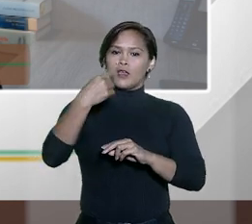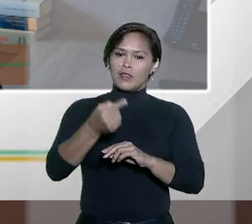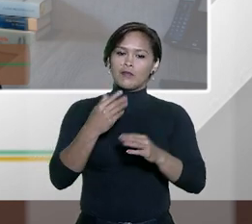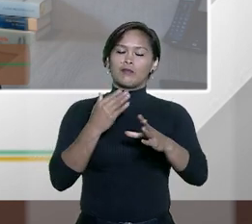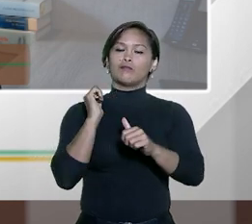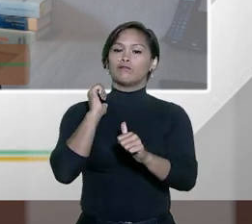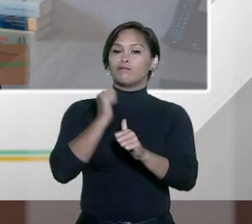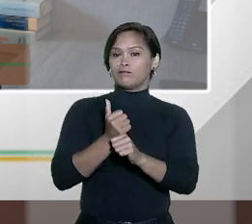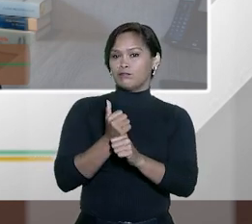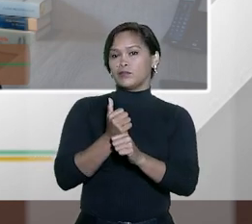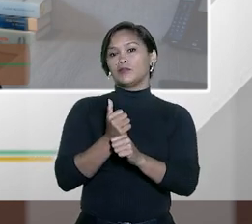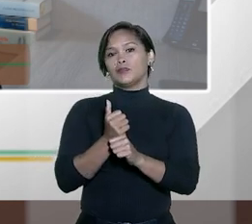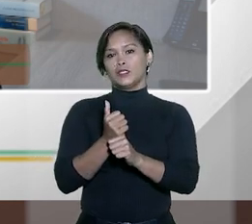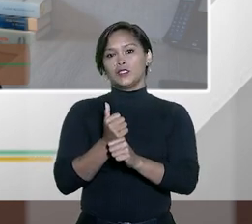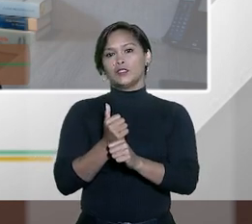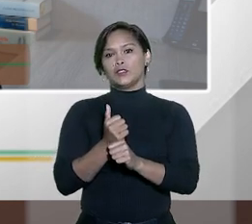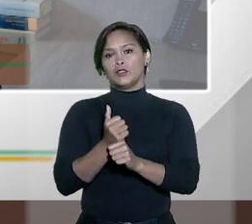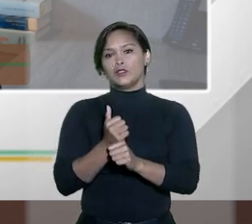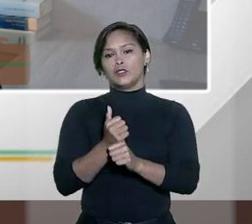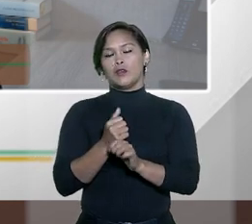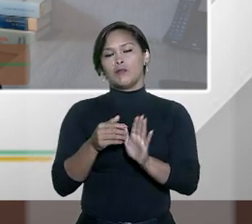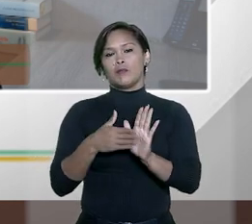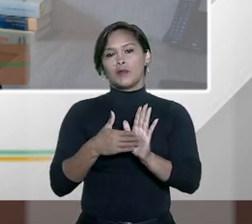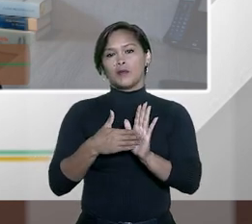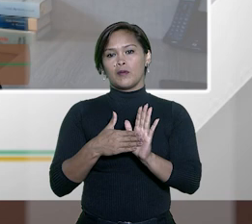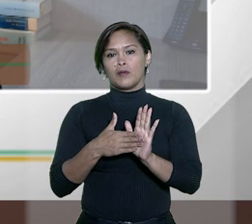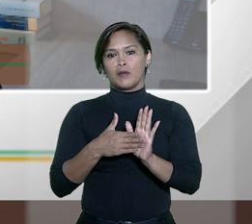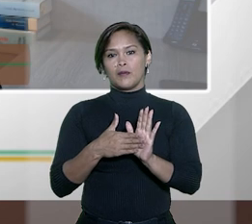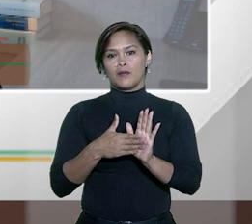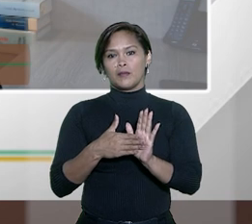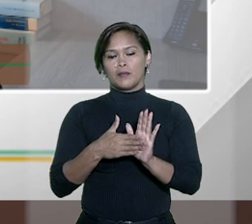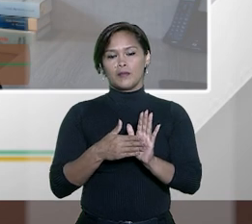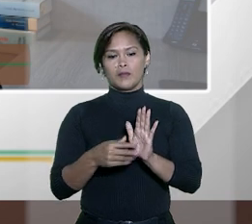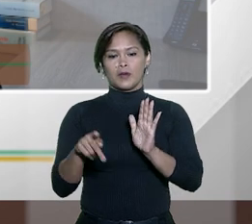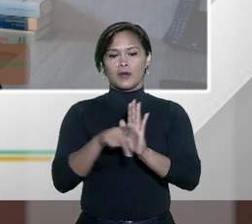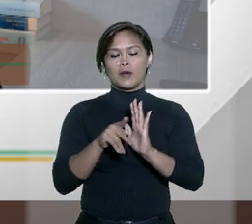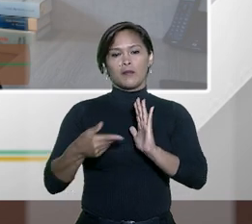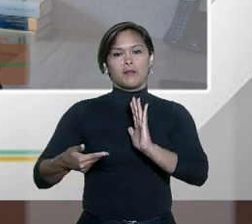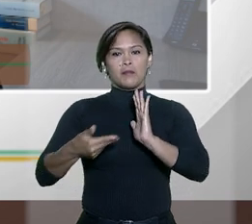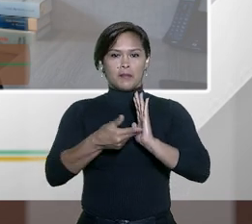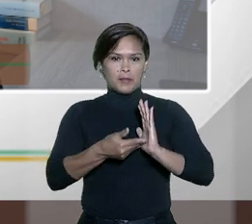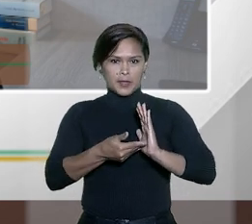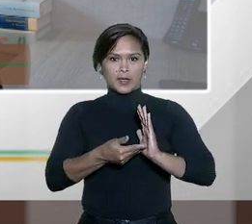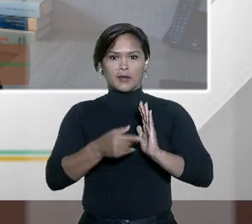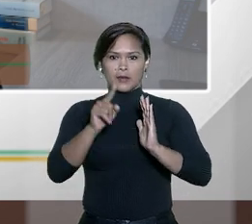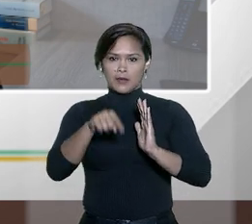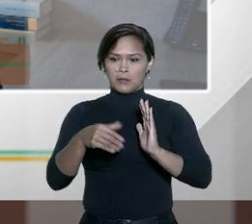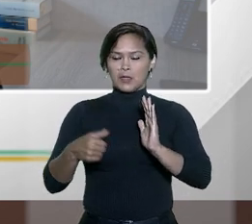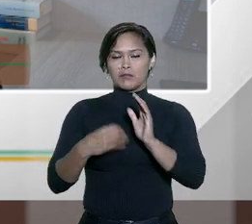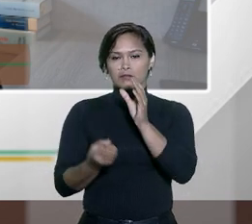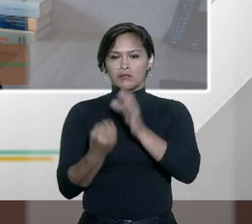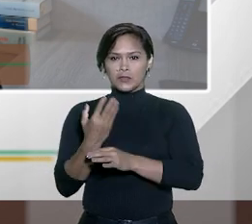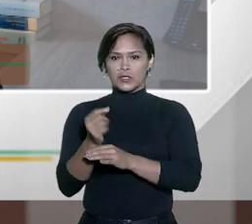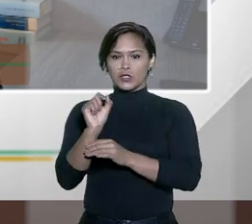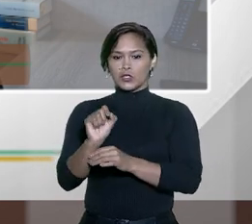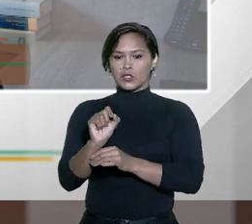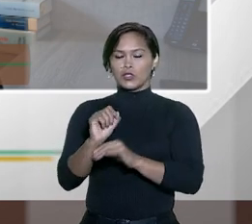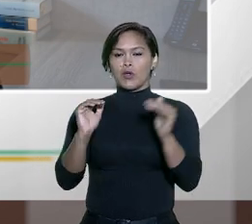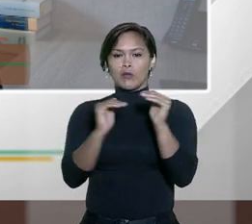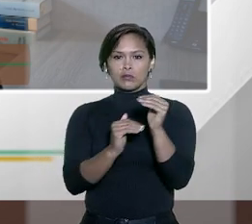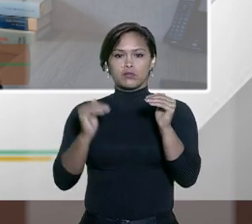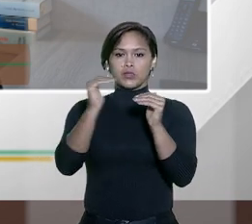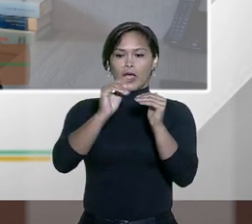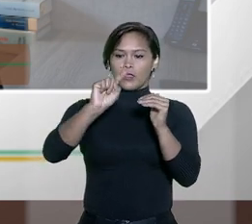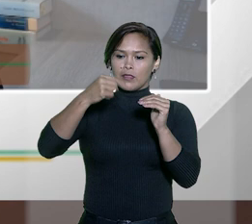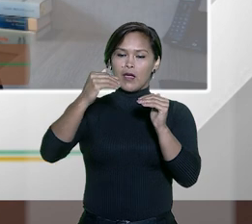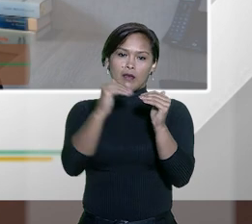foi substituída por uma proposta da própria Câmara dos Deputados, que criou um subteto